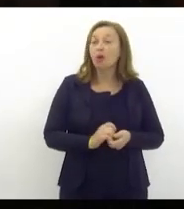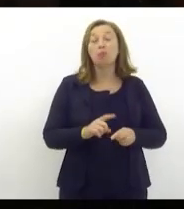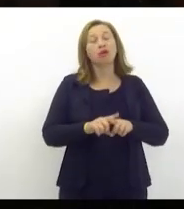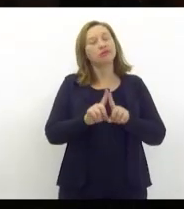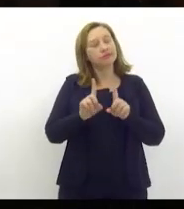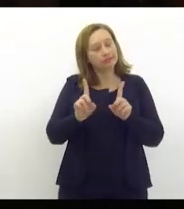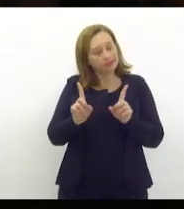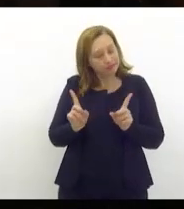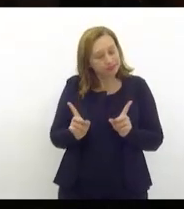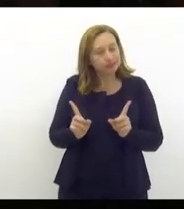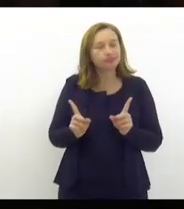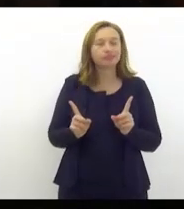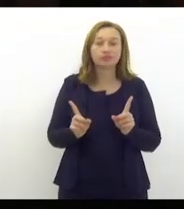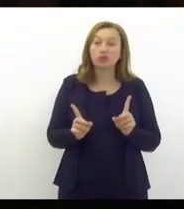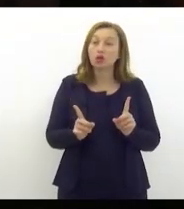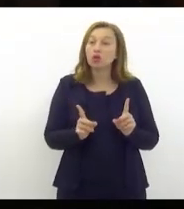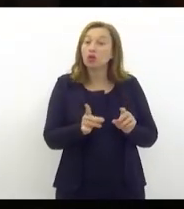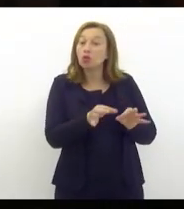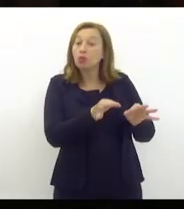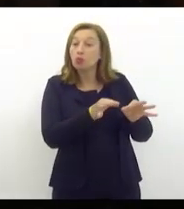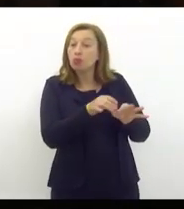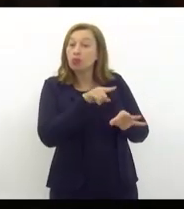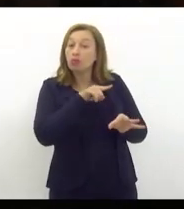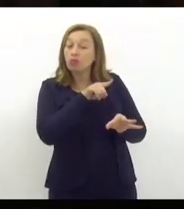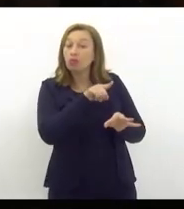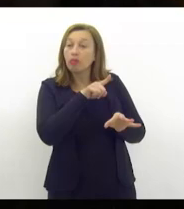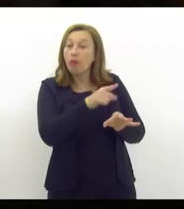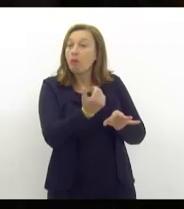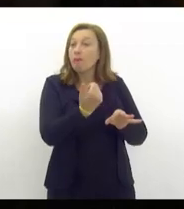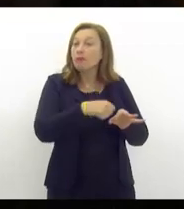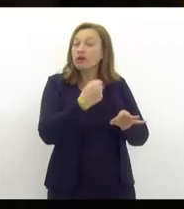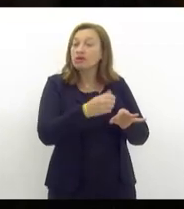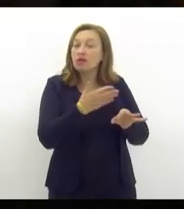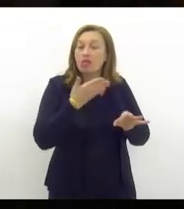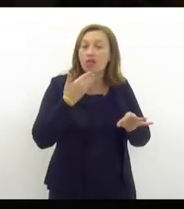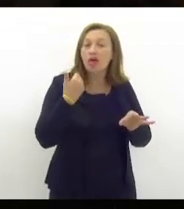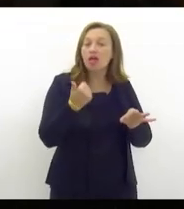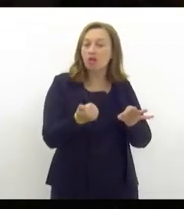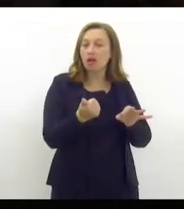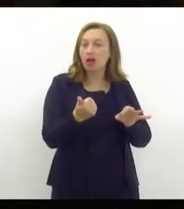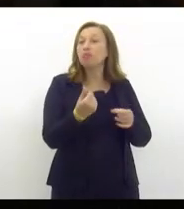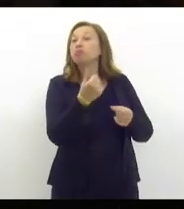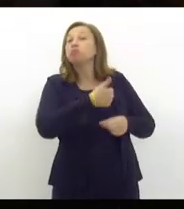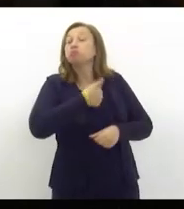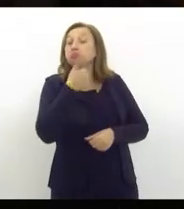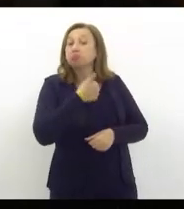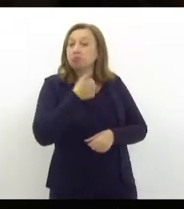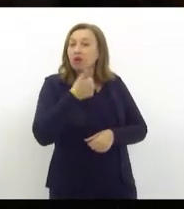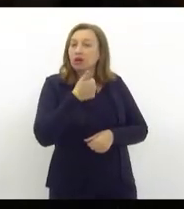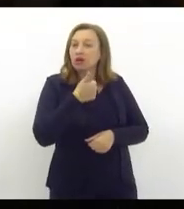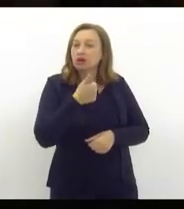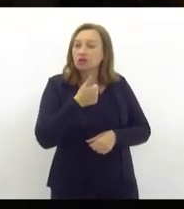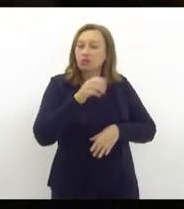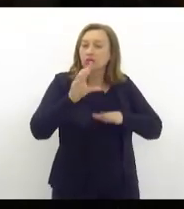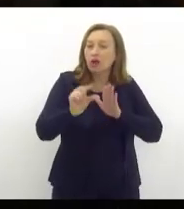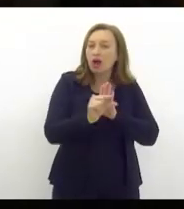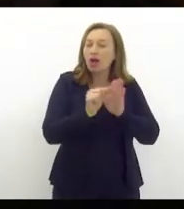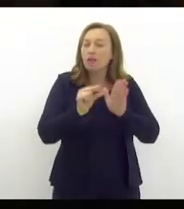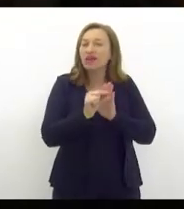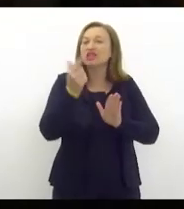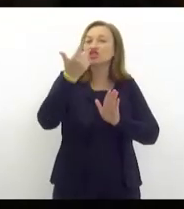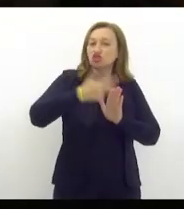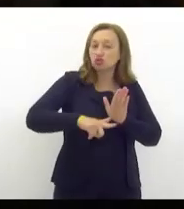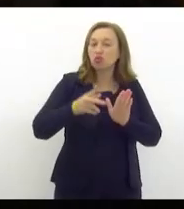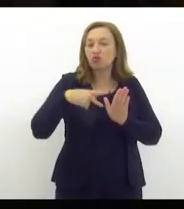Mas o projeto precisa ser melhorado. Primeiro, quanto à emenda,